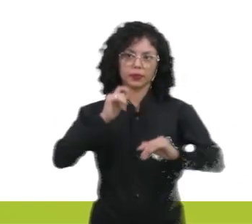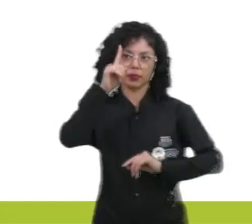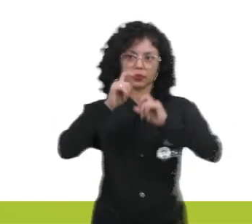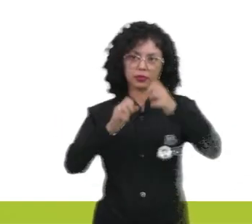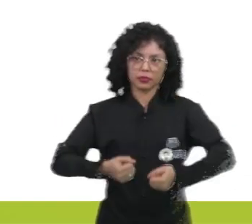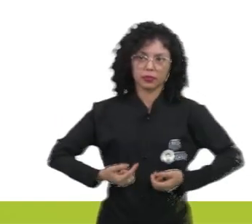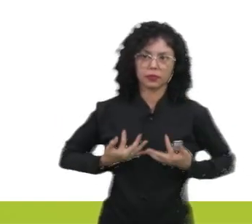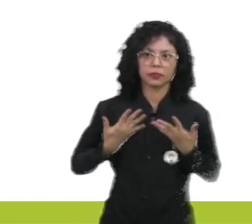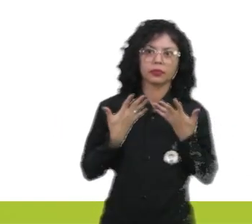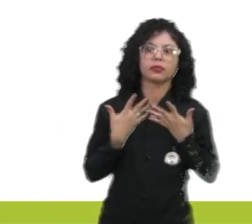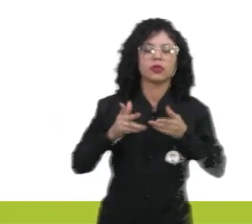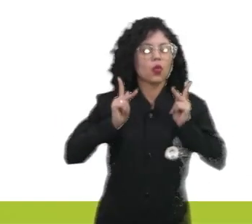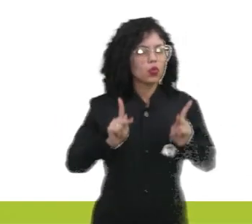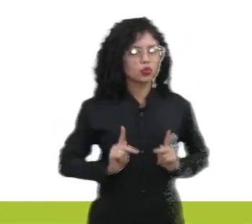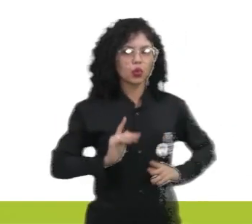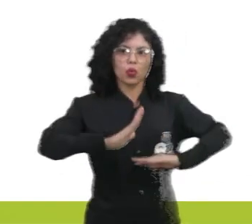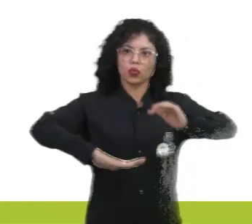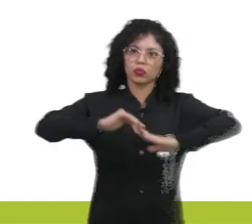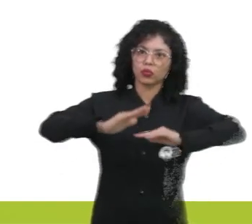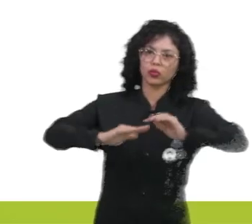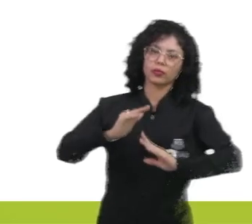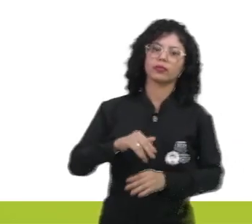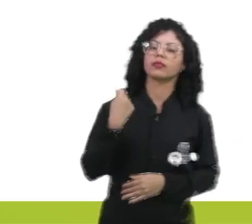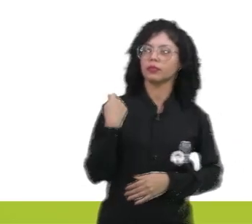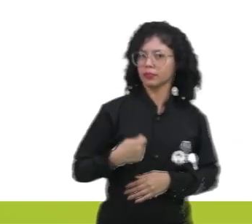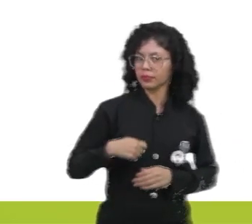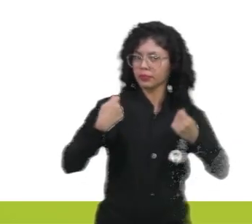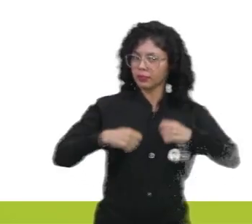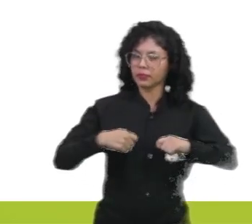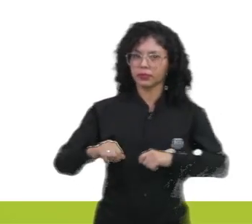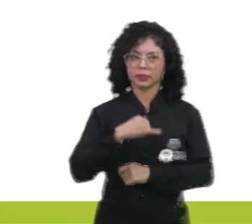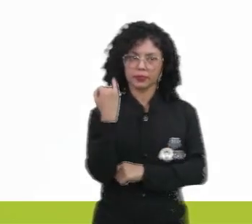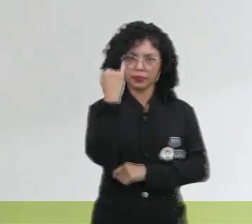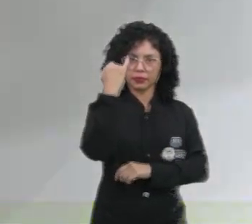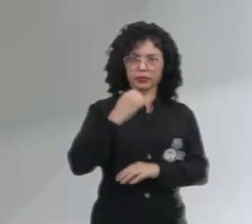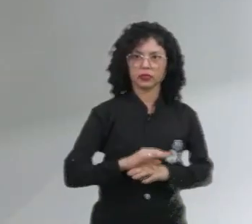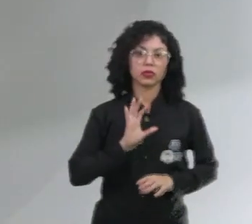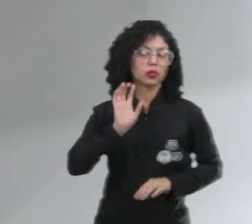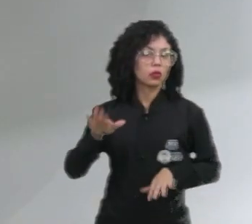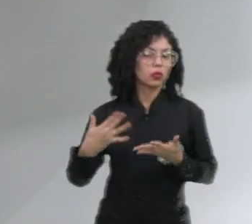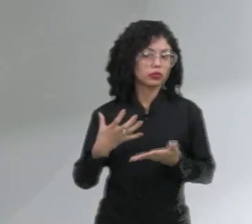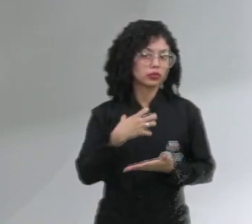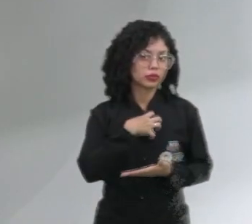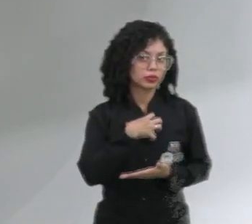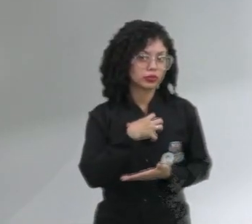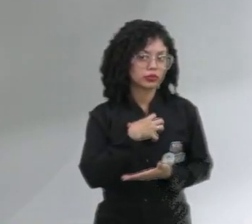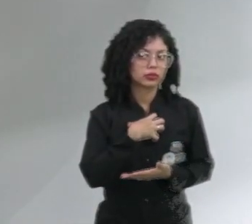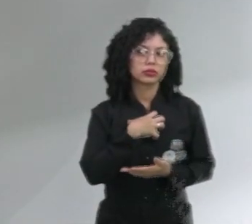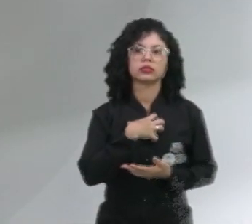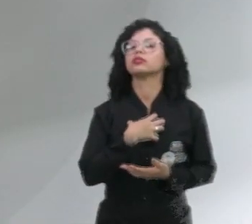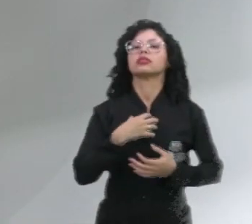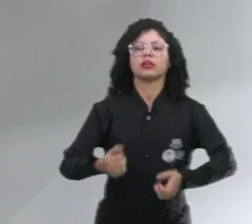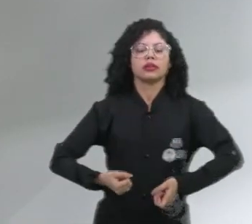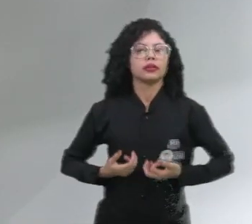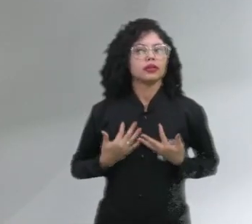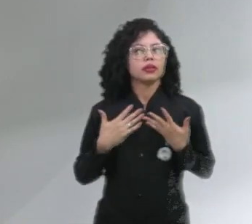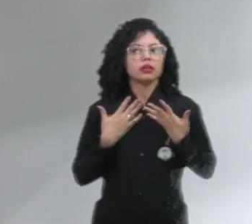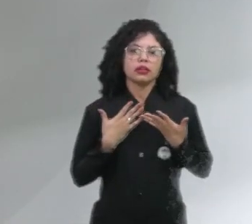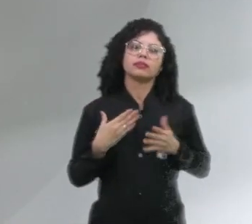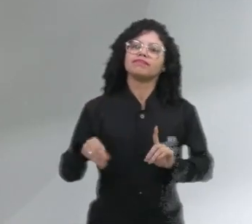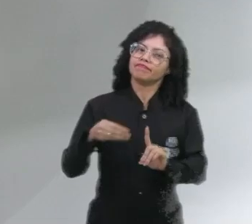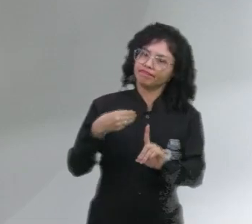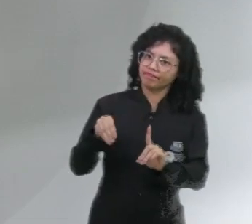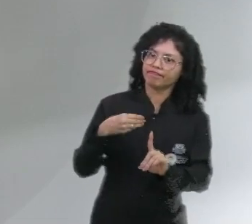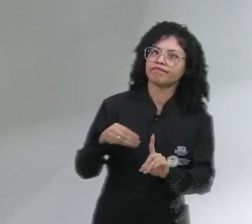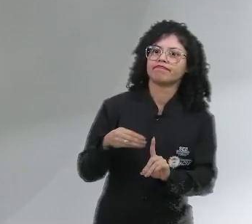expressão emocional com postura profissional, seria uma questão essencial. Em que sentido? Emocionalmente, às vezes a gente fica vulnerável, a